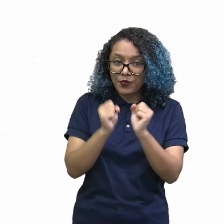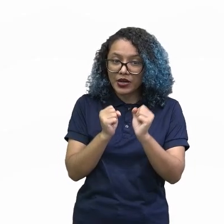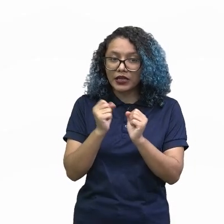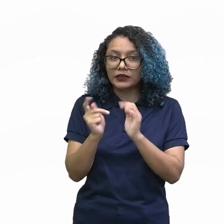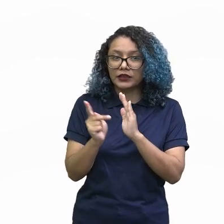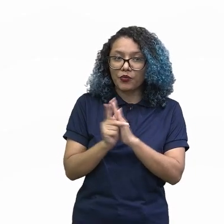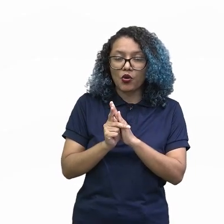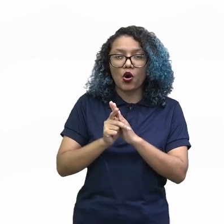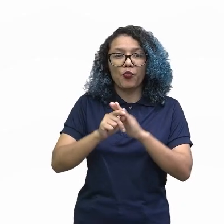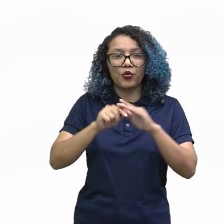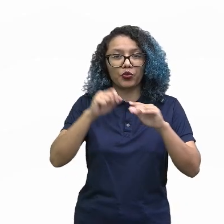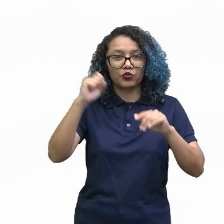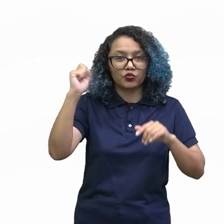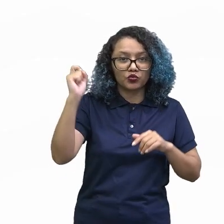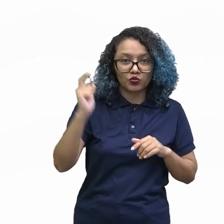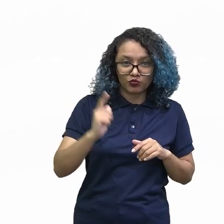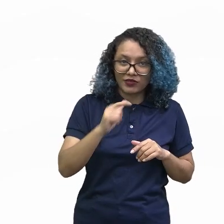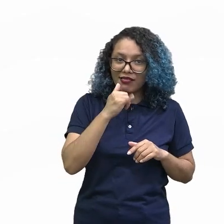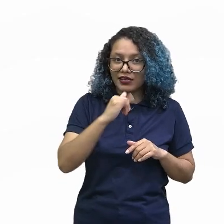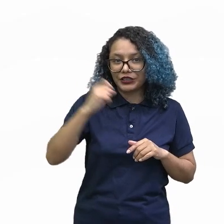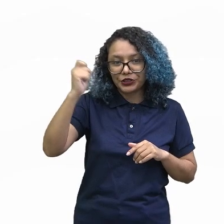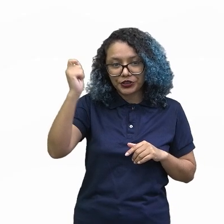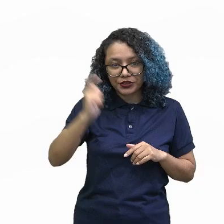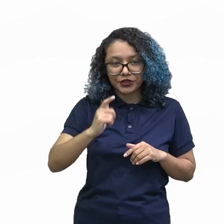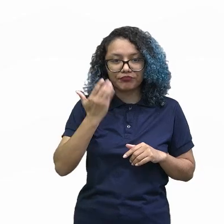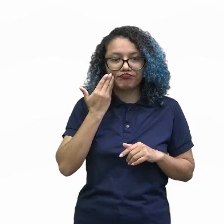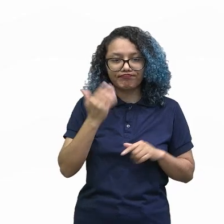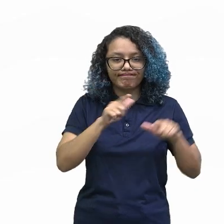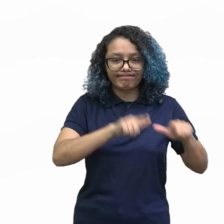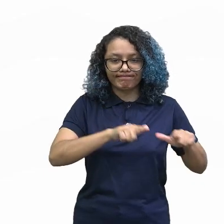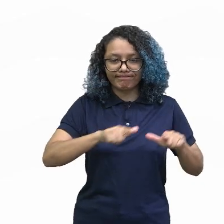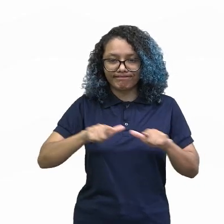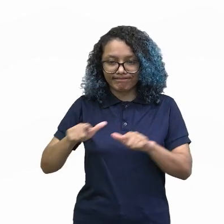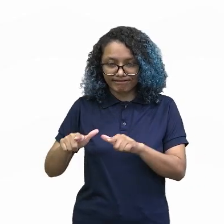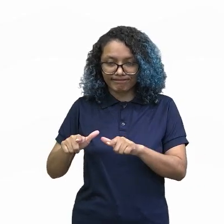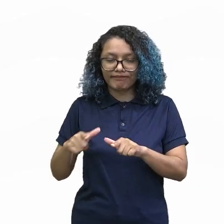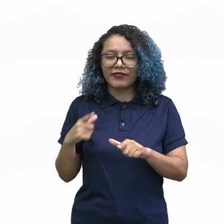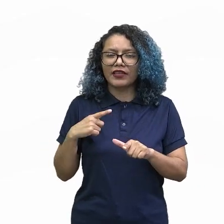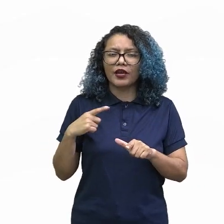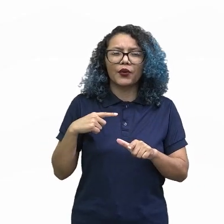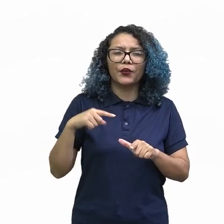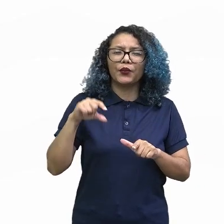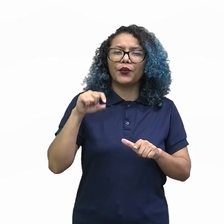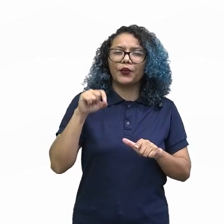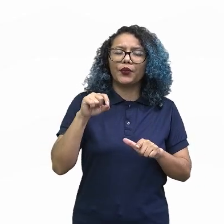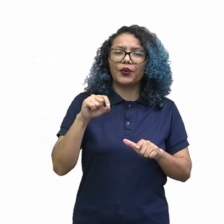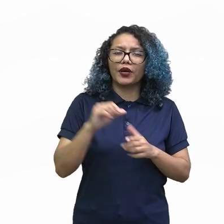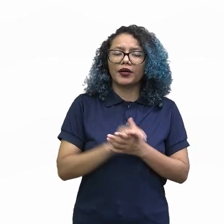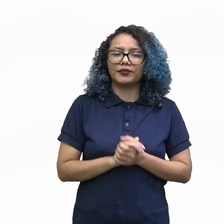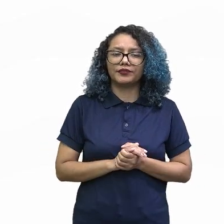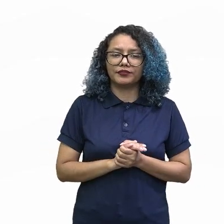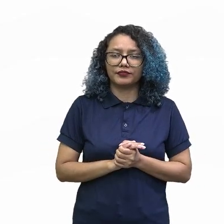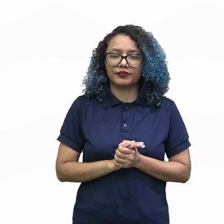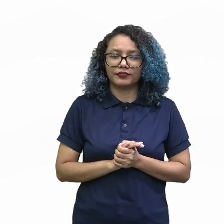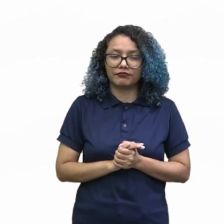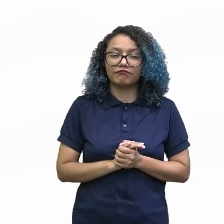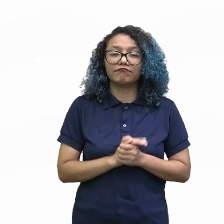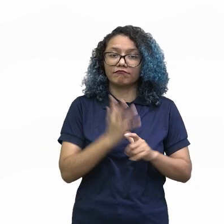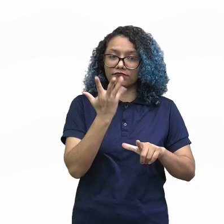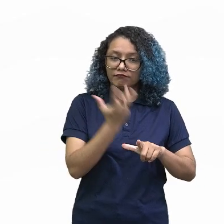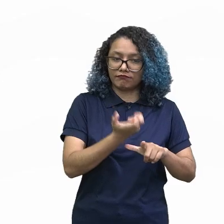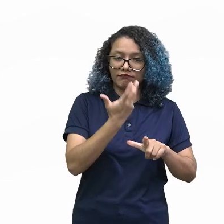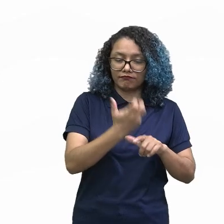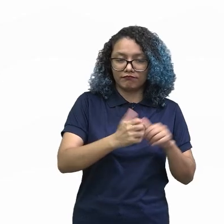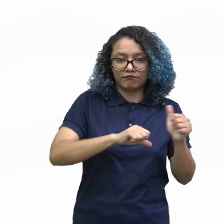várias placas solares, né? E aí nessas placas é realizada a transferência, né, a troca,